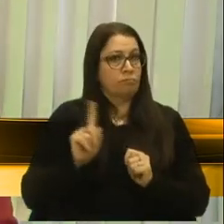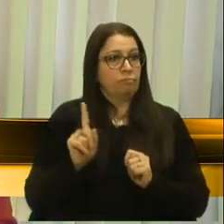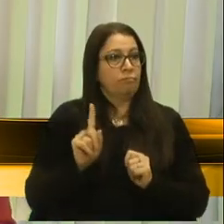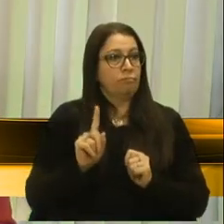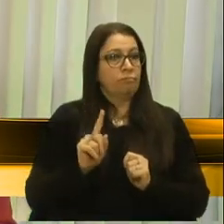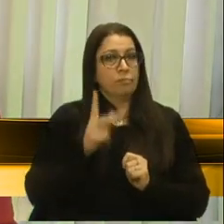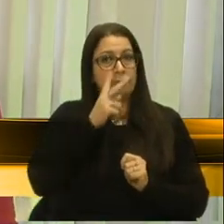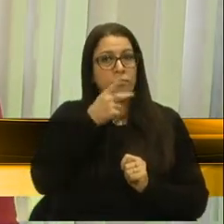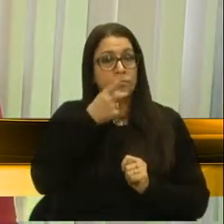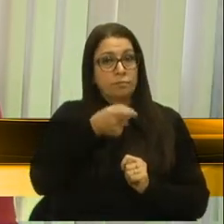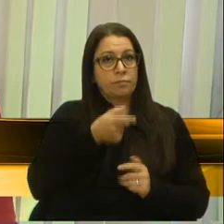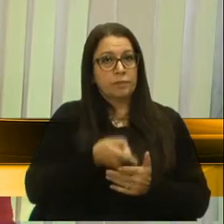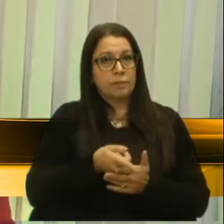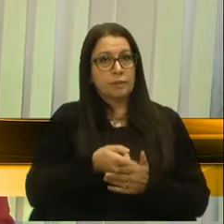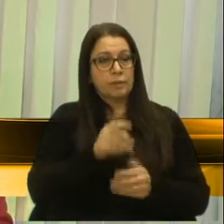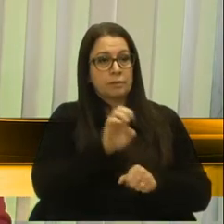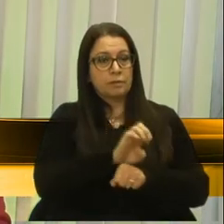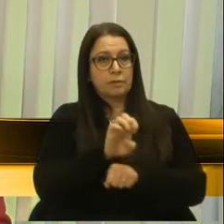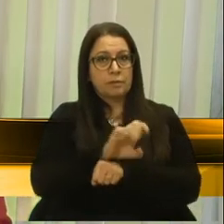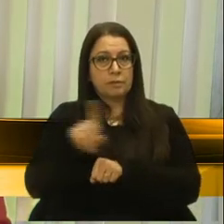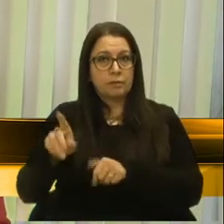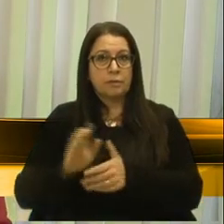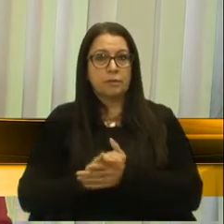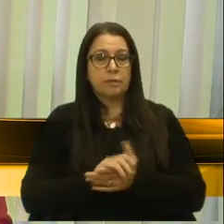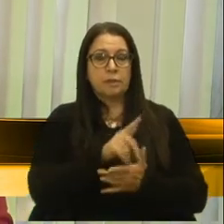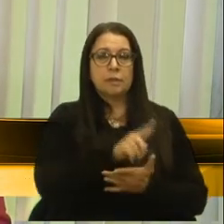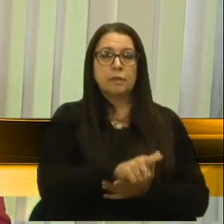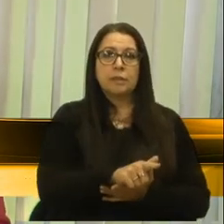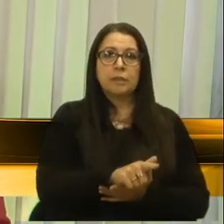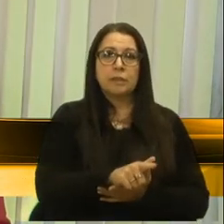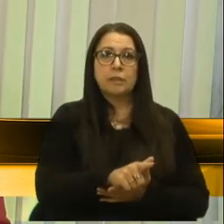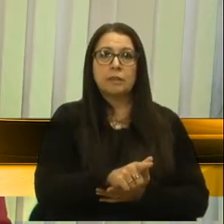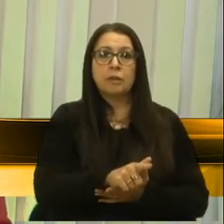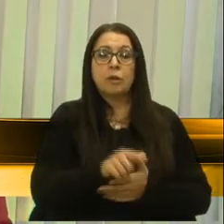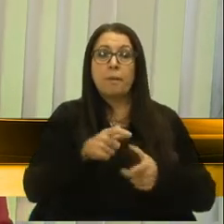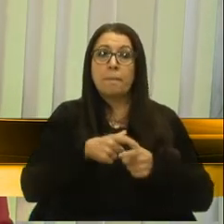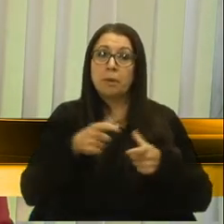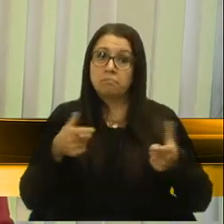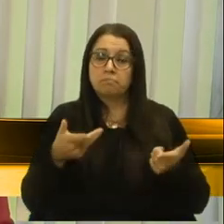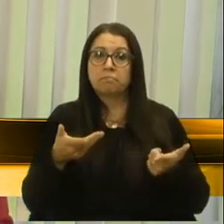coloquei aqui, no Estado, a região com maior